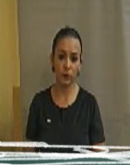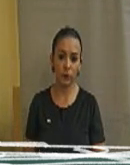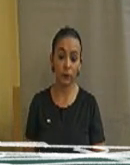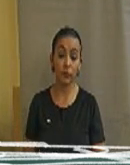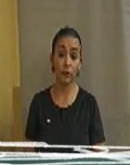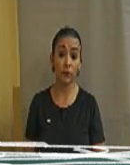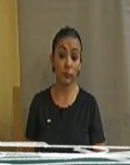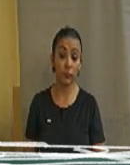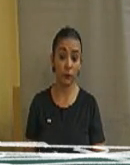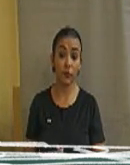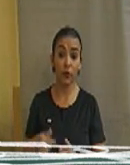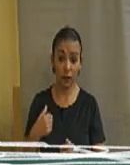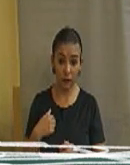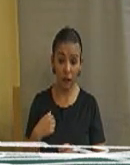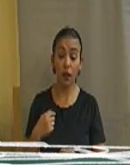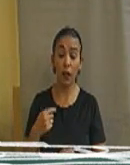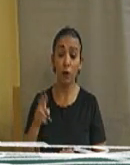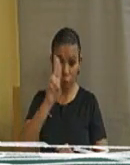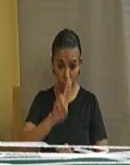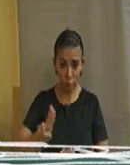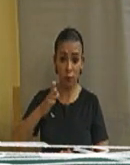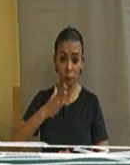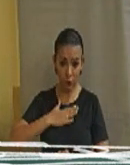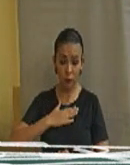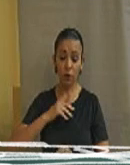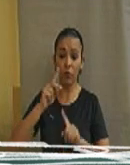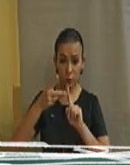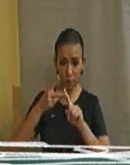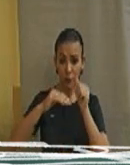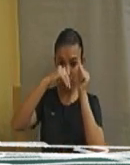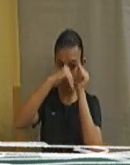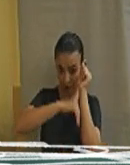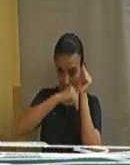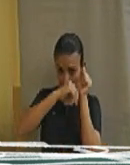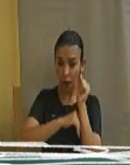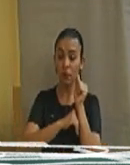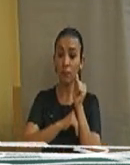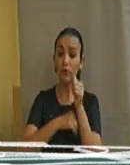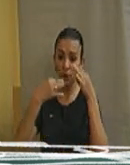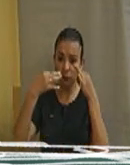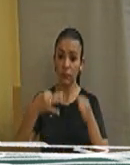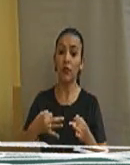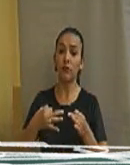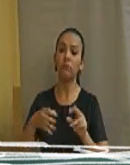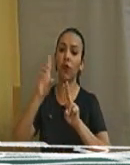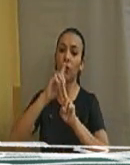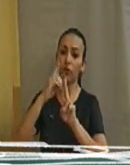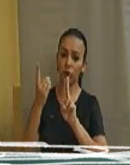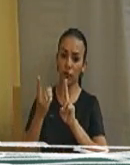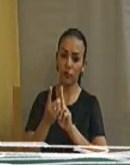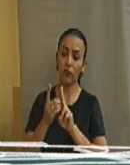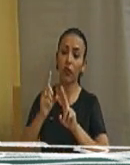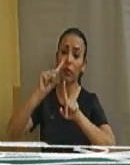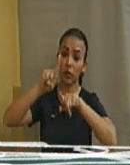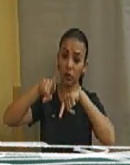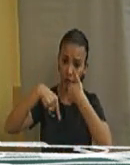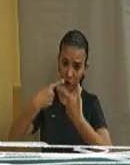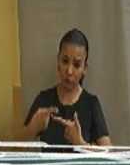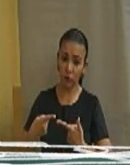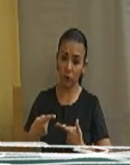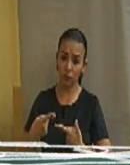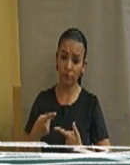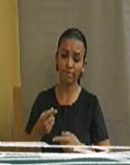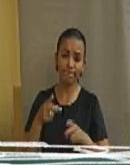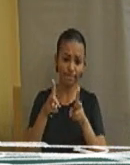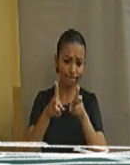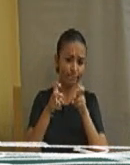Coloquei o meu usuário e senha do e-mail. Tá? Ou do FGDNet, tanto faz, é o mesmo. A partir daí, vocês vão verificar